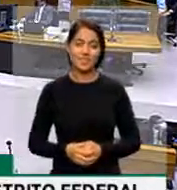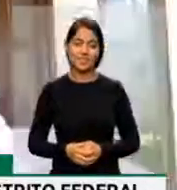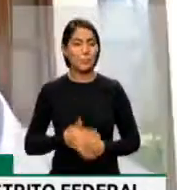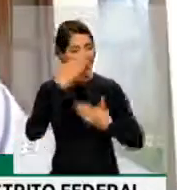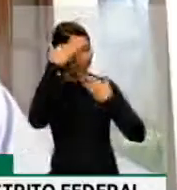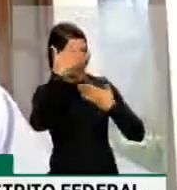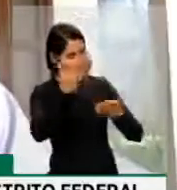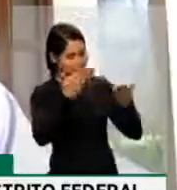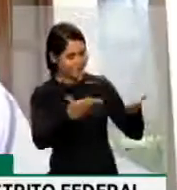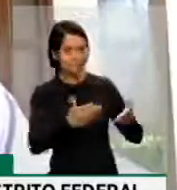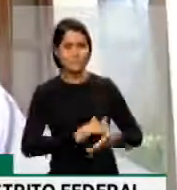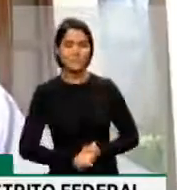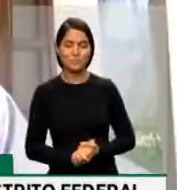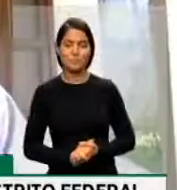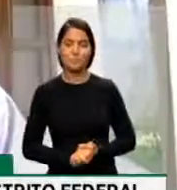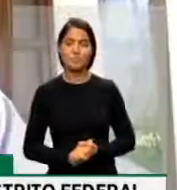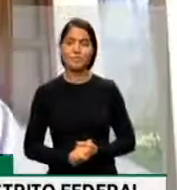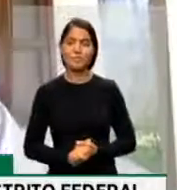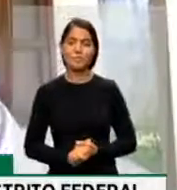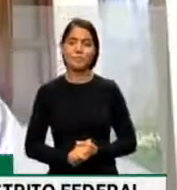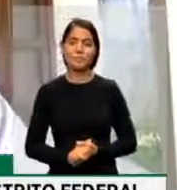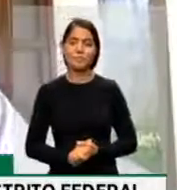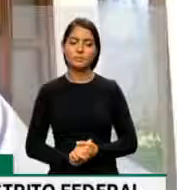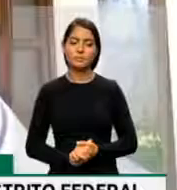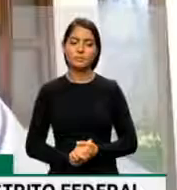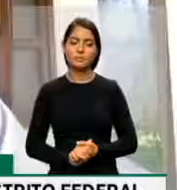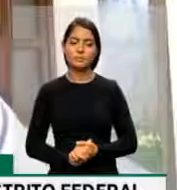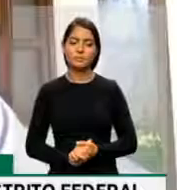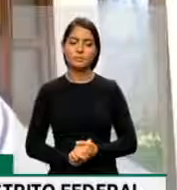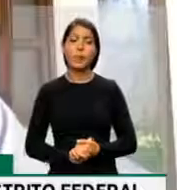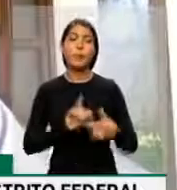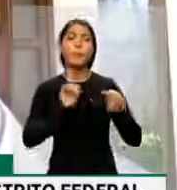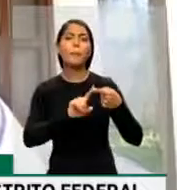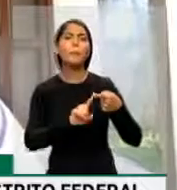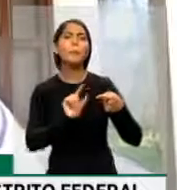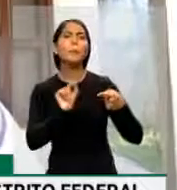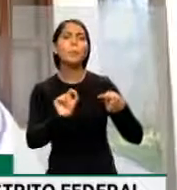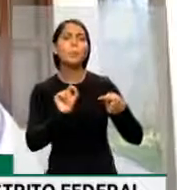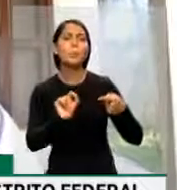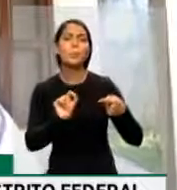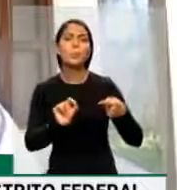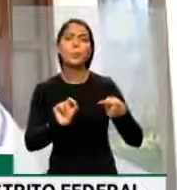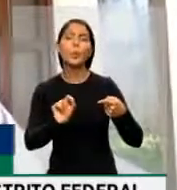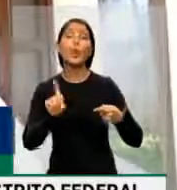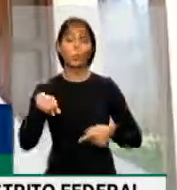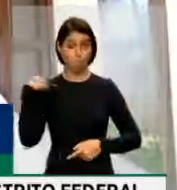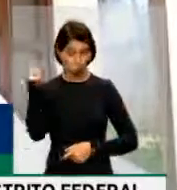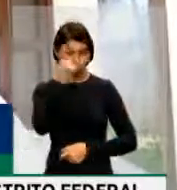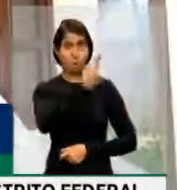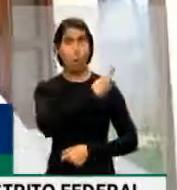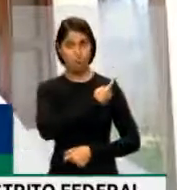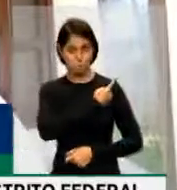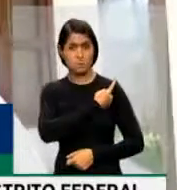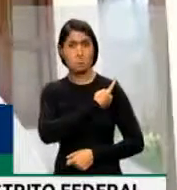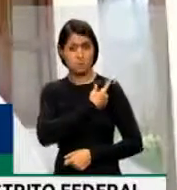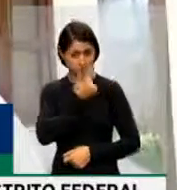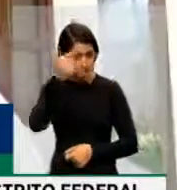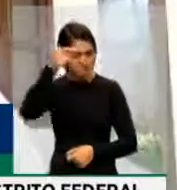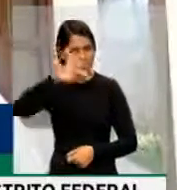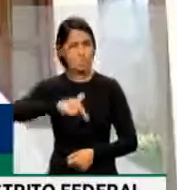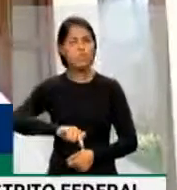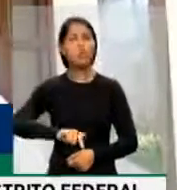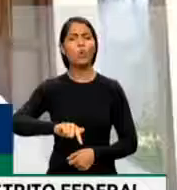Muito obrigado. Eu gostaria, em primeiro lugar, dizer que a nossa posição, mais uma vez,